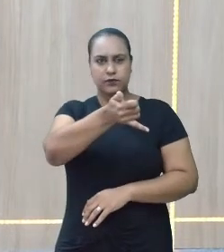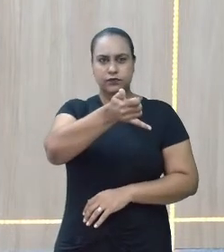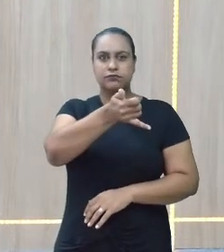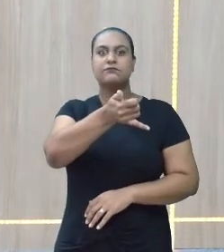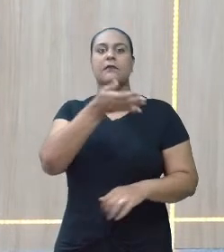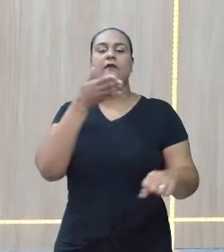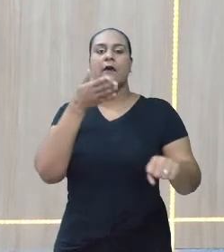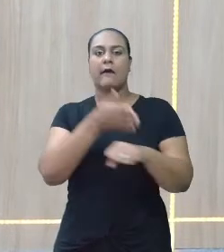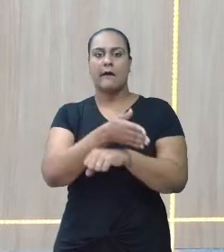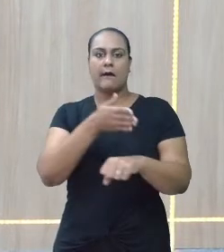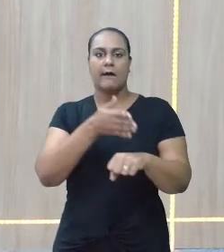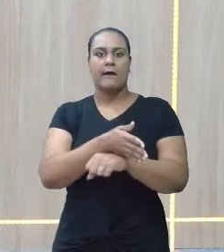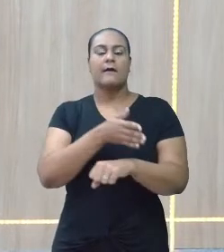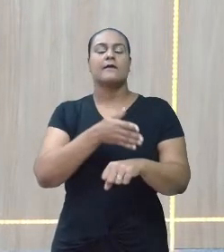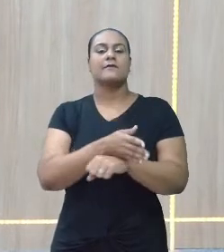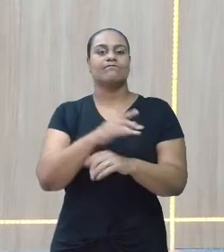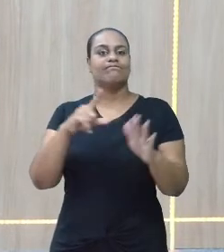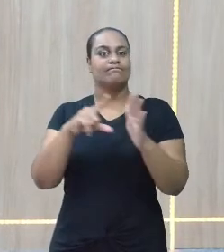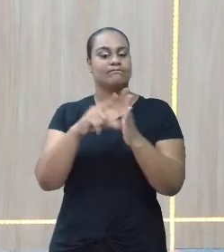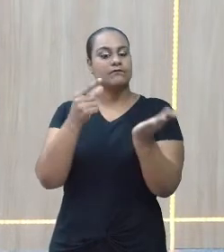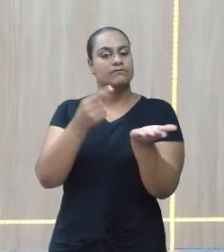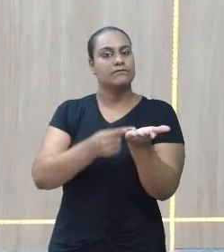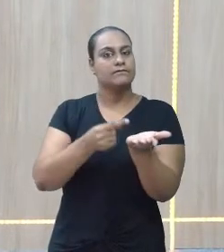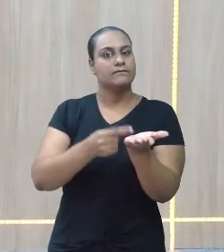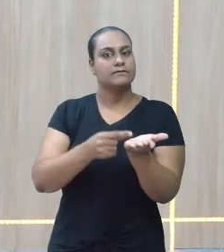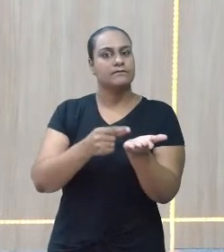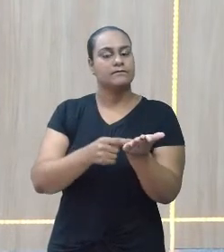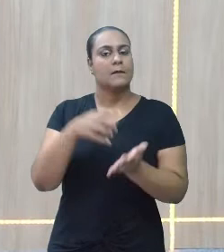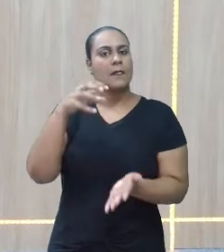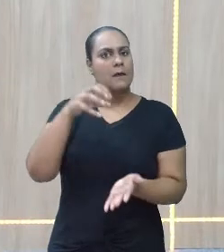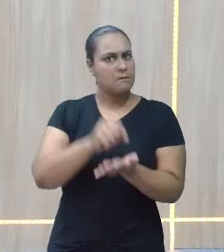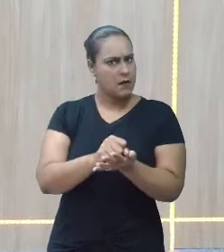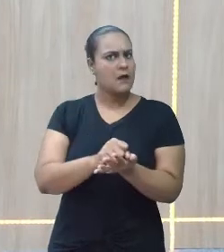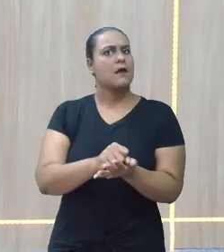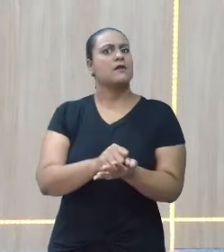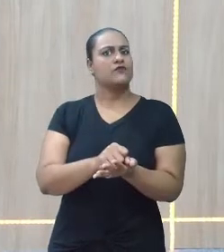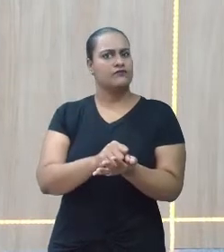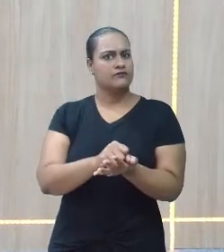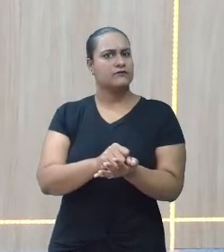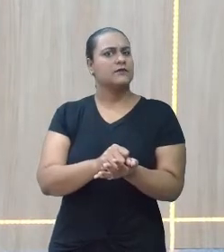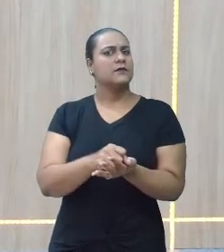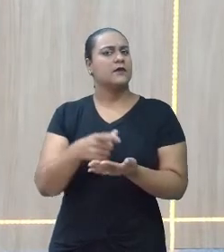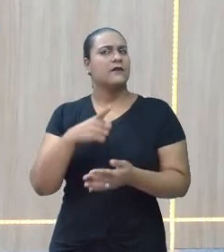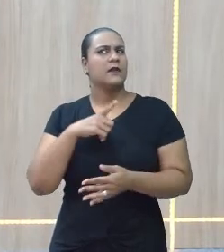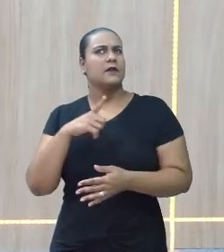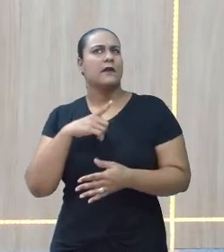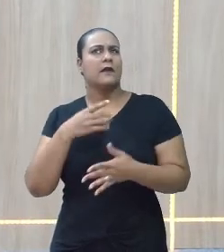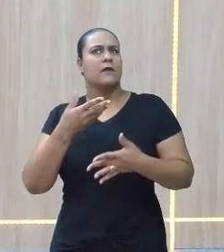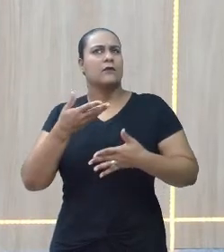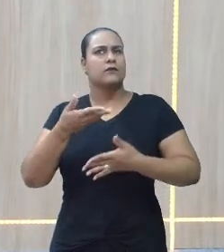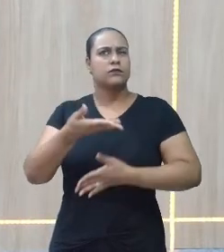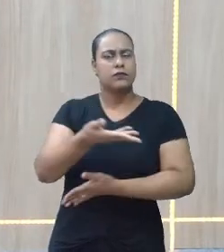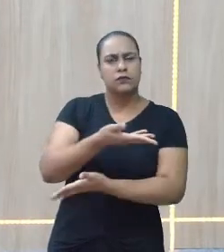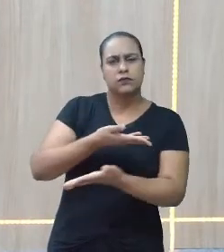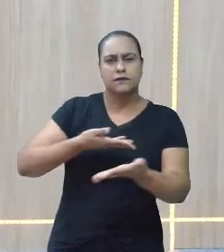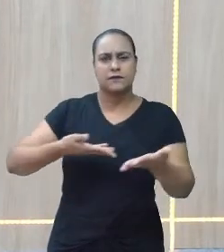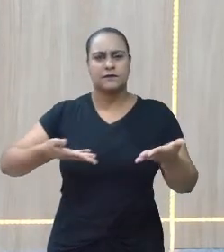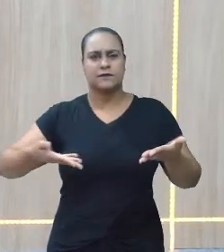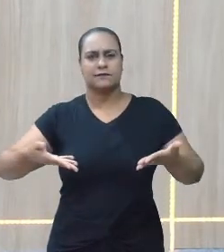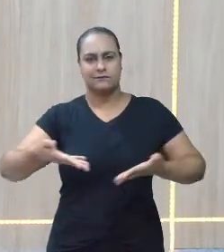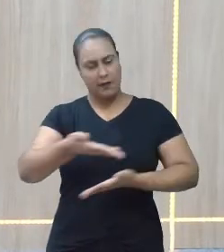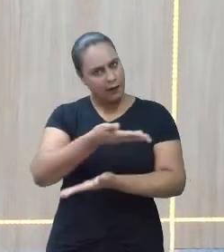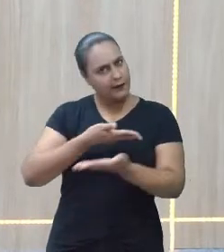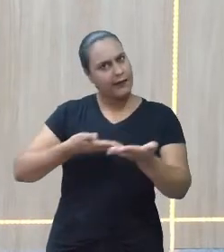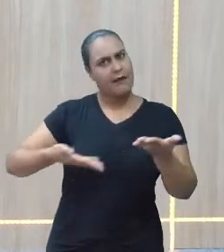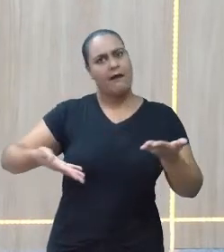vai direcionar a loja de aplicativos. Chega lá, baixa que a gente vai ter como encurtar esses laços